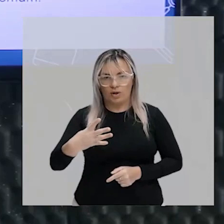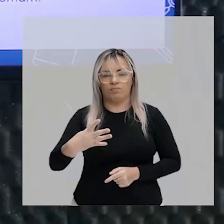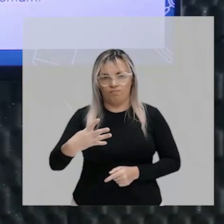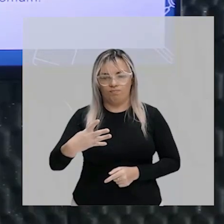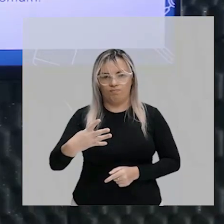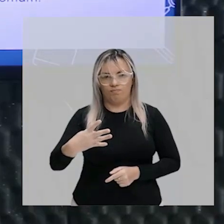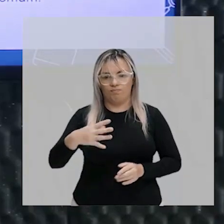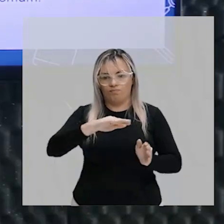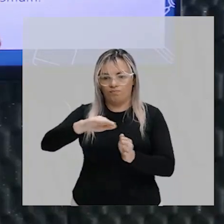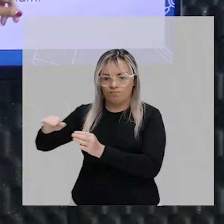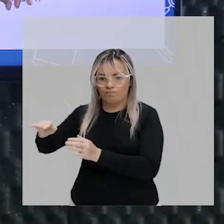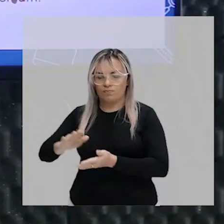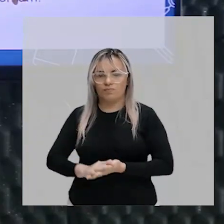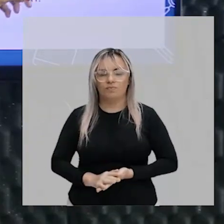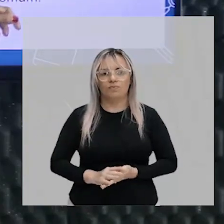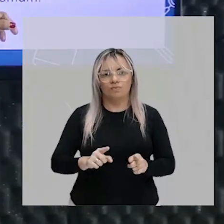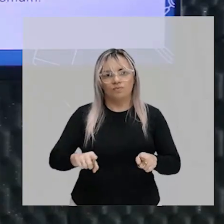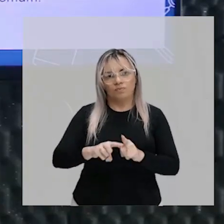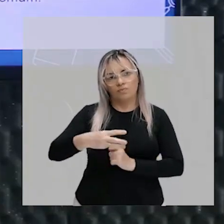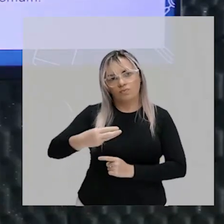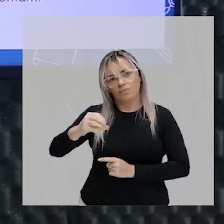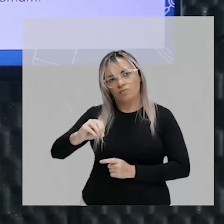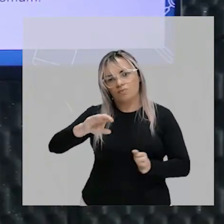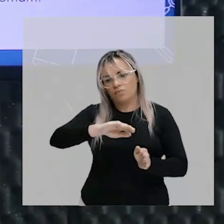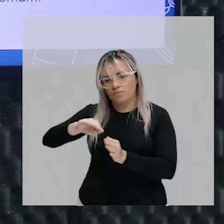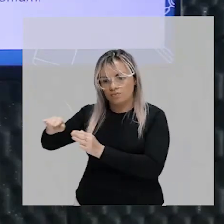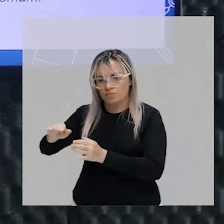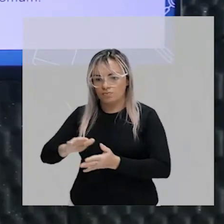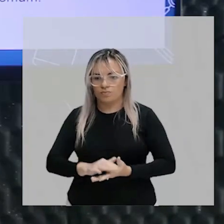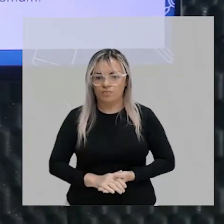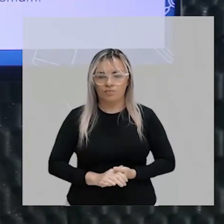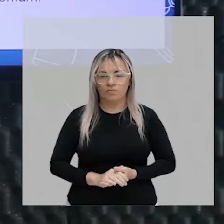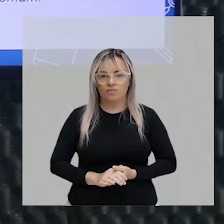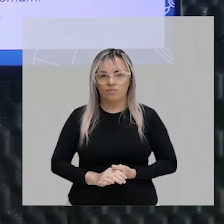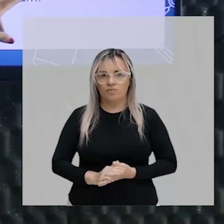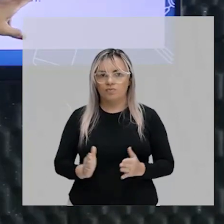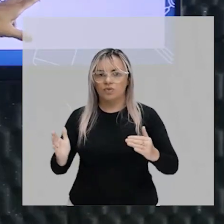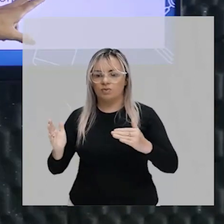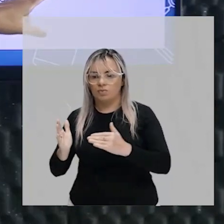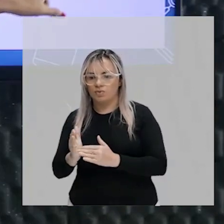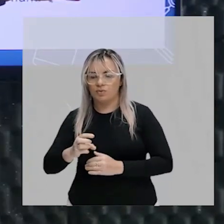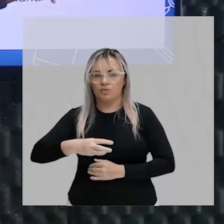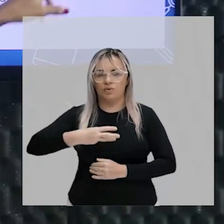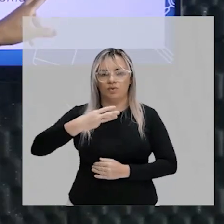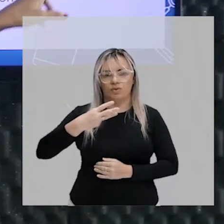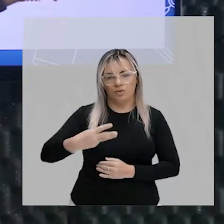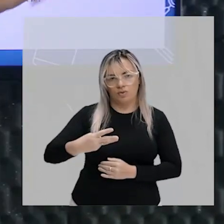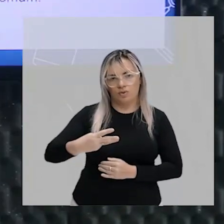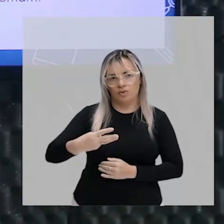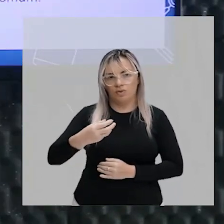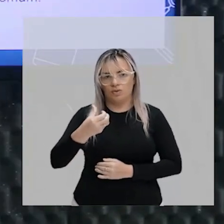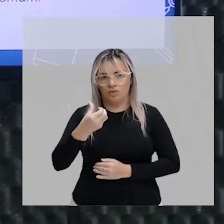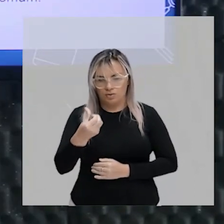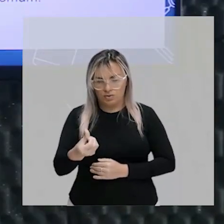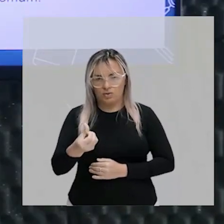além do 24 nós temos o 30 e para finalizar nós temos mais um número em comum